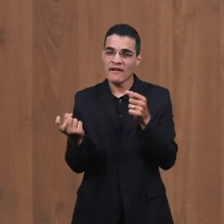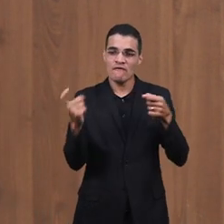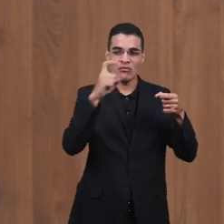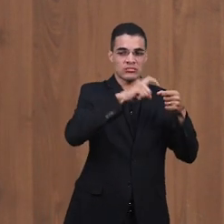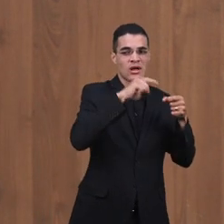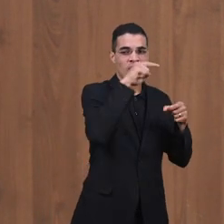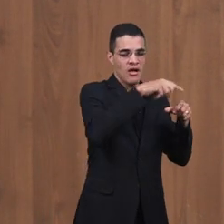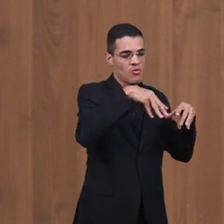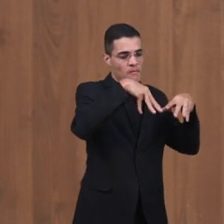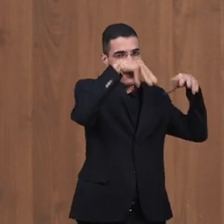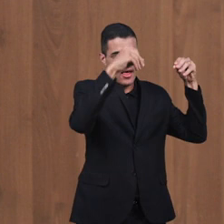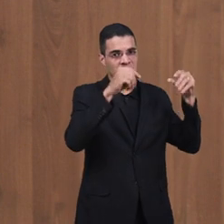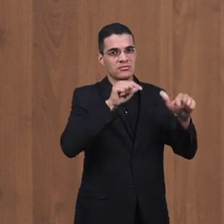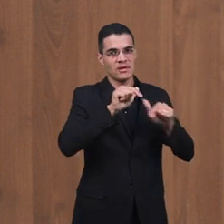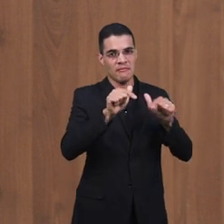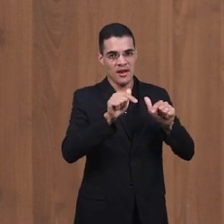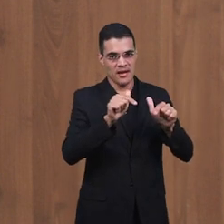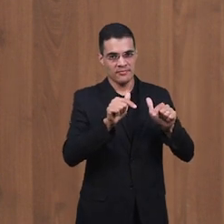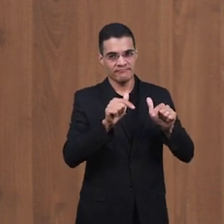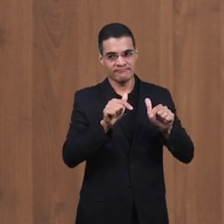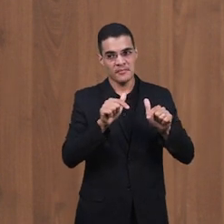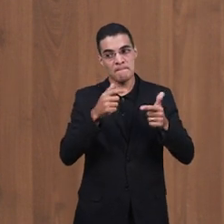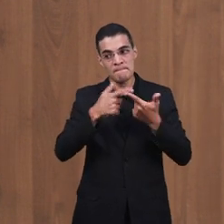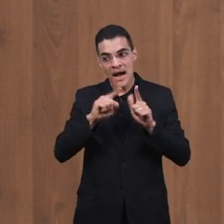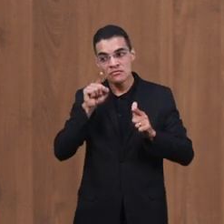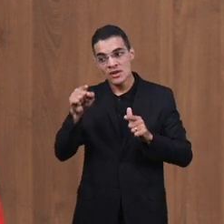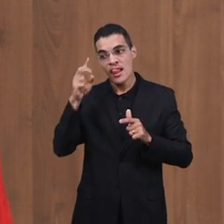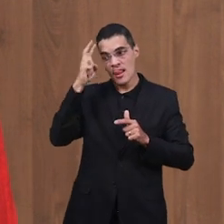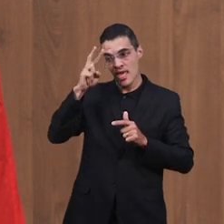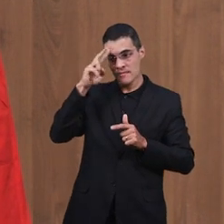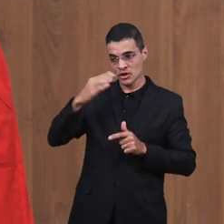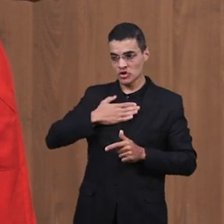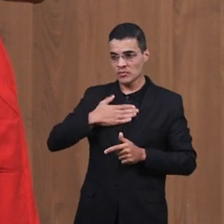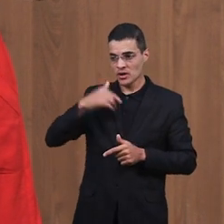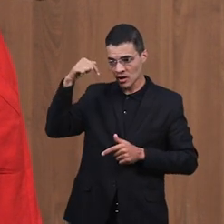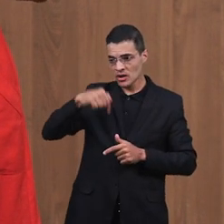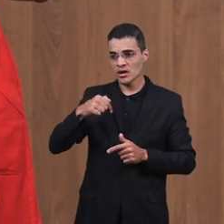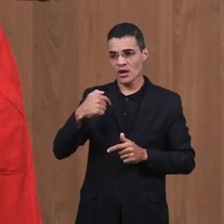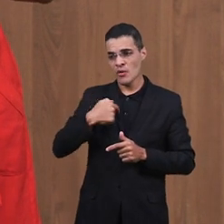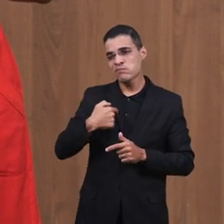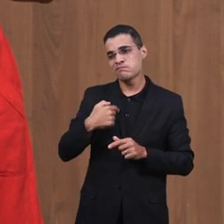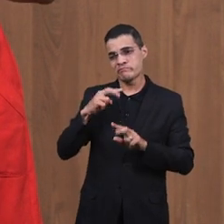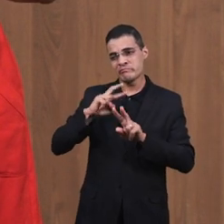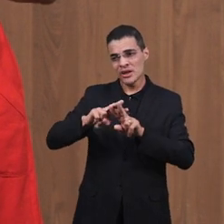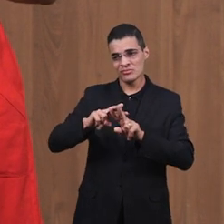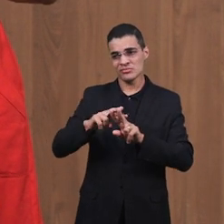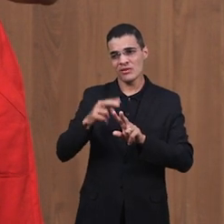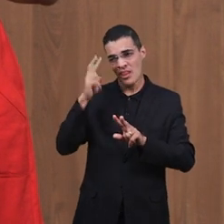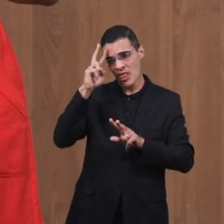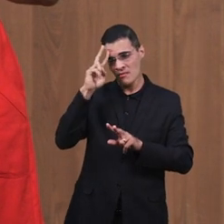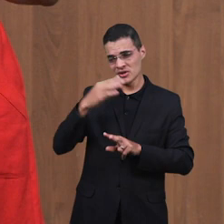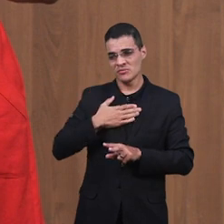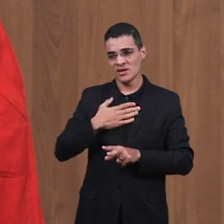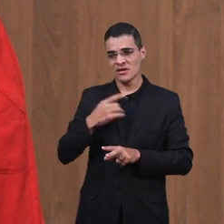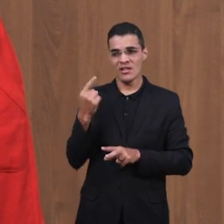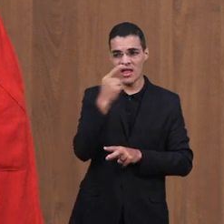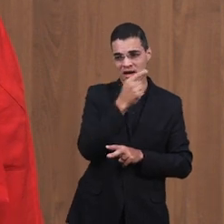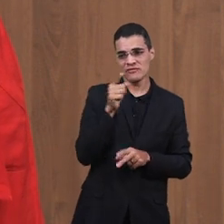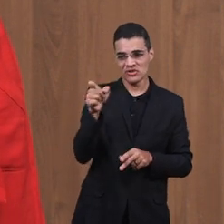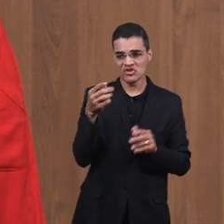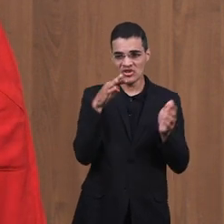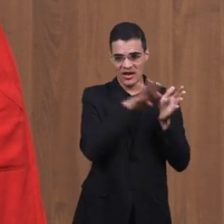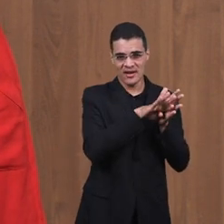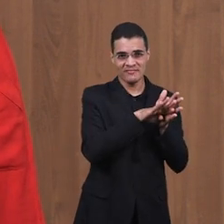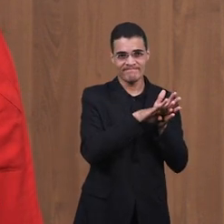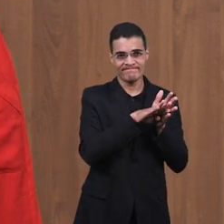no palácio. José, então, pediu ao copeiro que se lembrasse dele quando estivesse com o faraó.